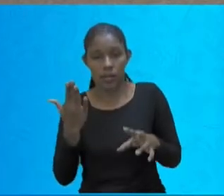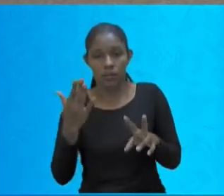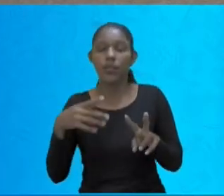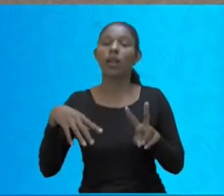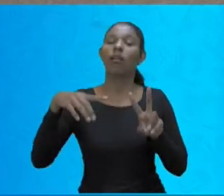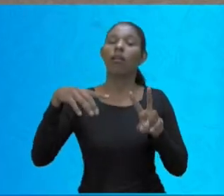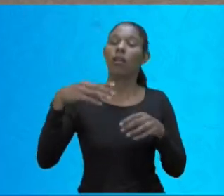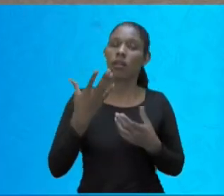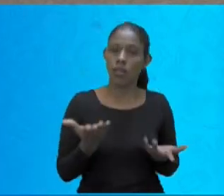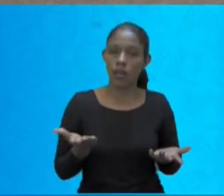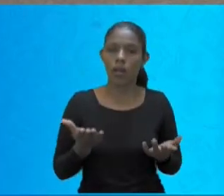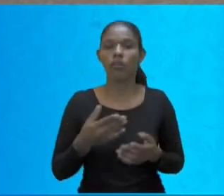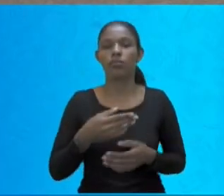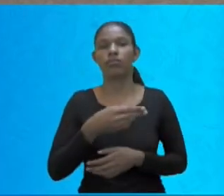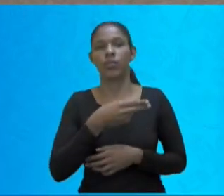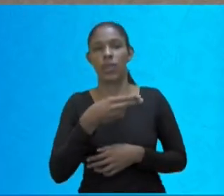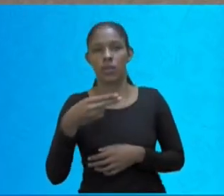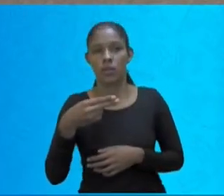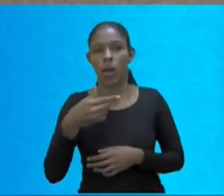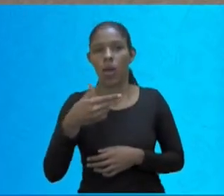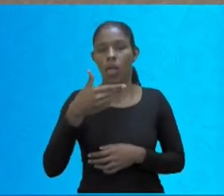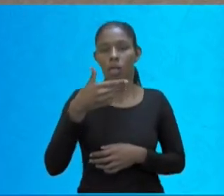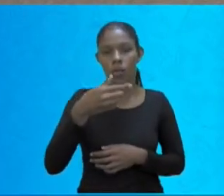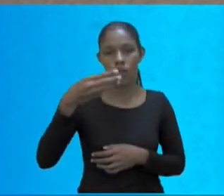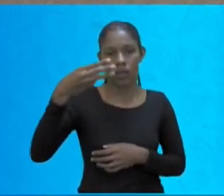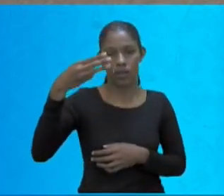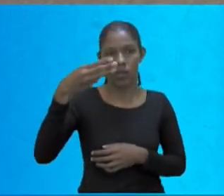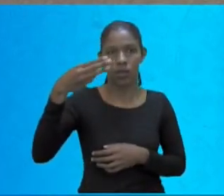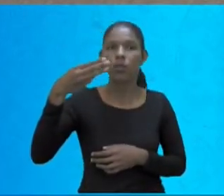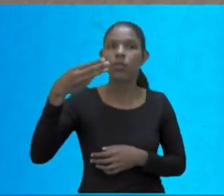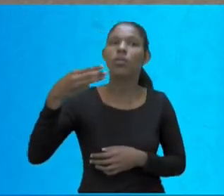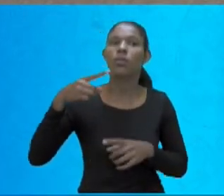ao cubo vezes 2 elevado ao cubo.